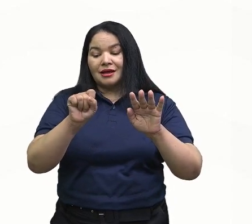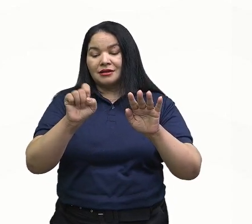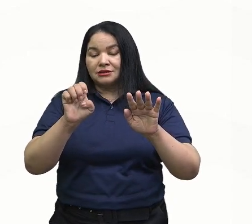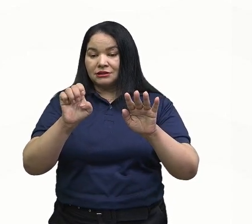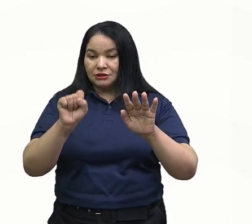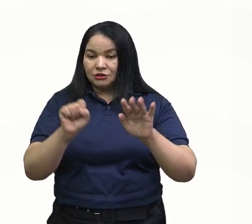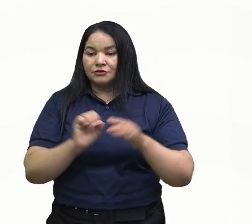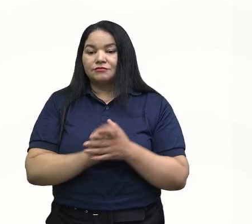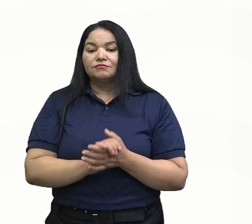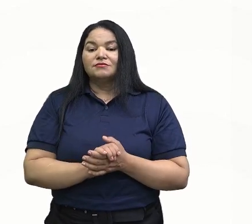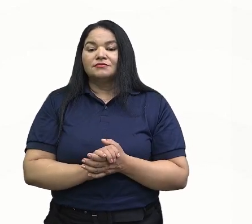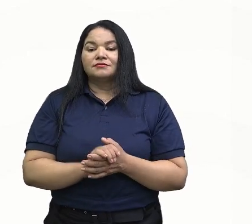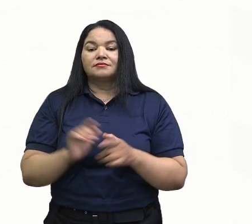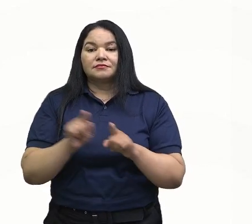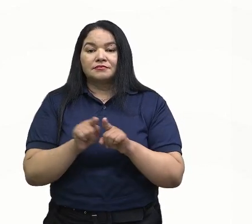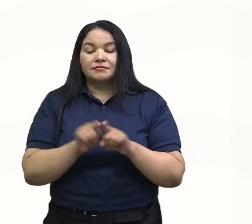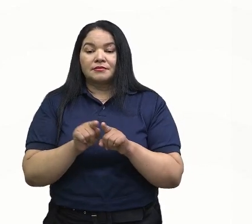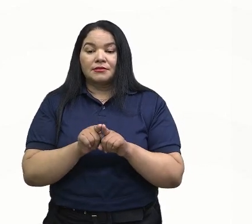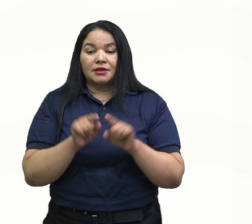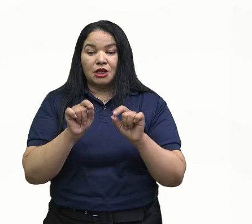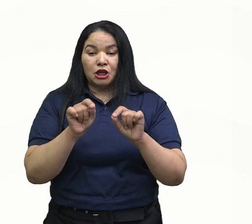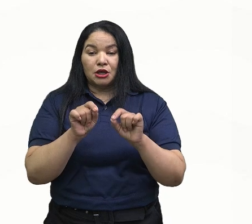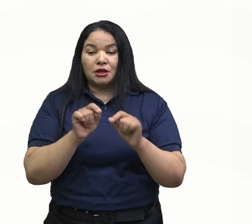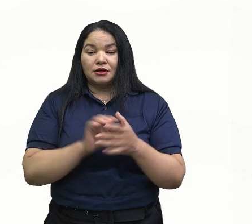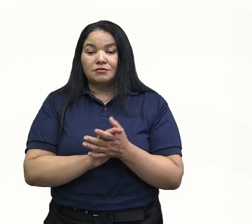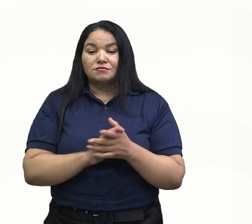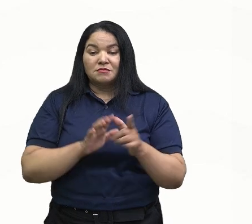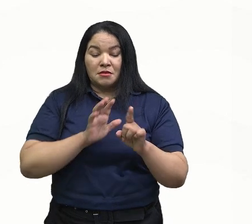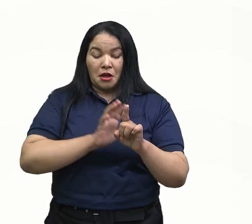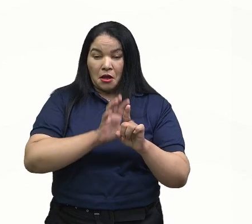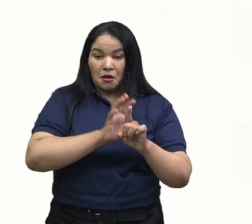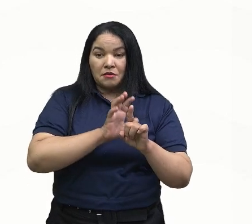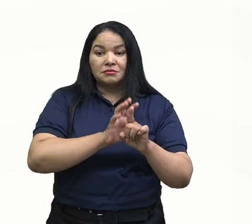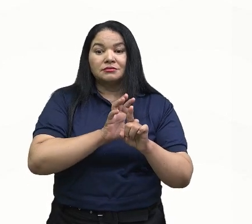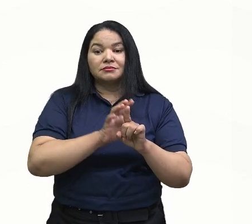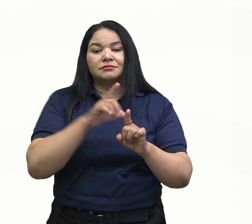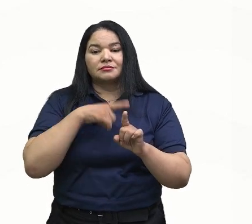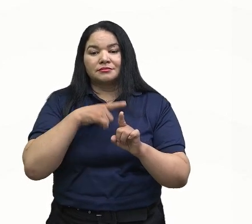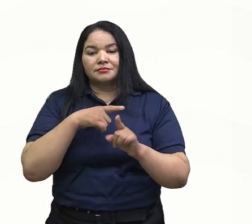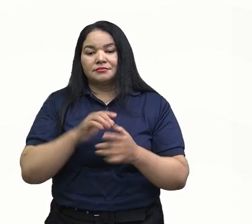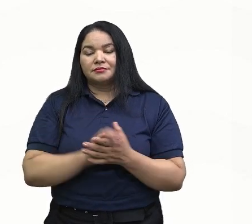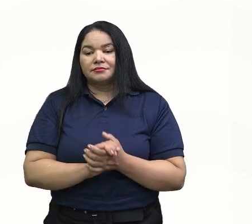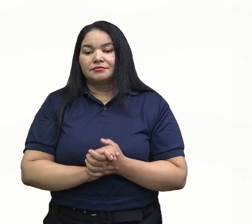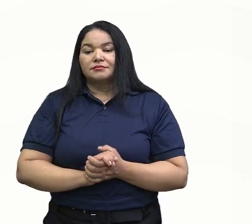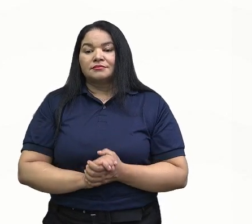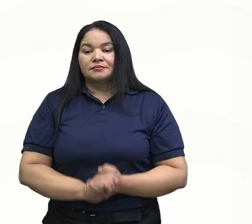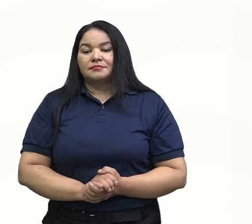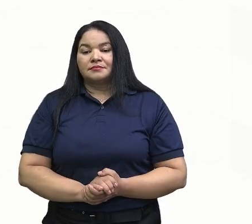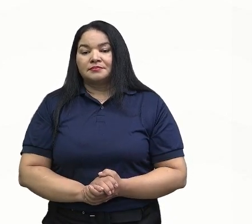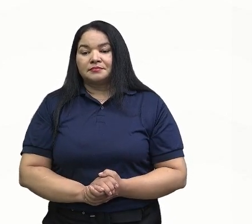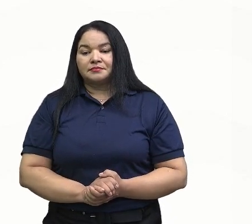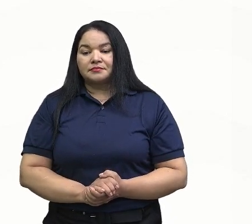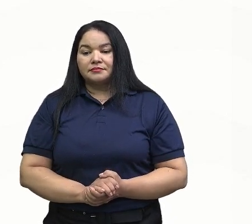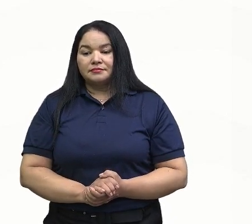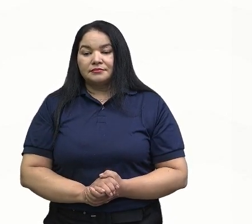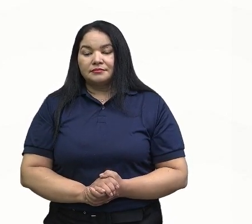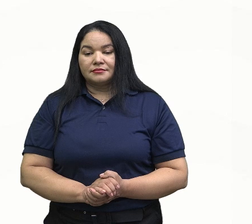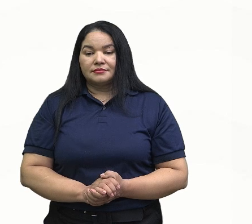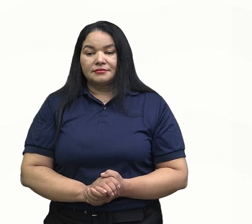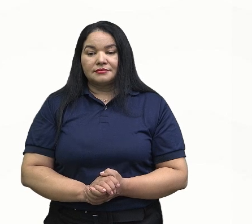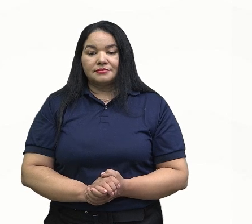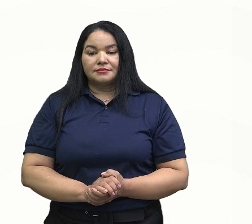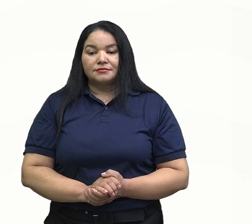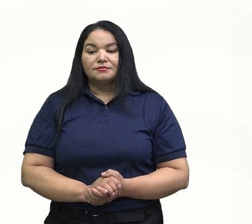tá? Então, mais pressão eu tenho. Então, se eu fizer, né? Se eu estiver